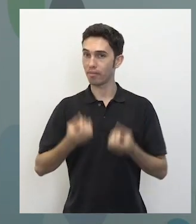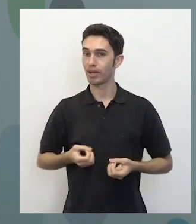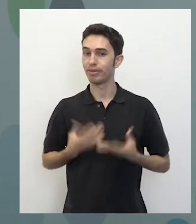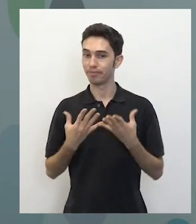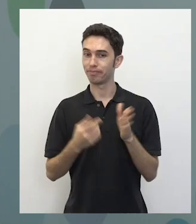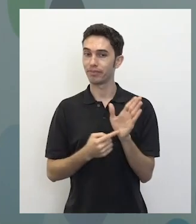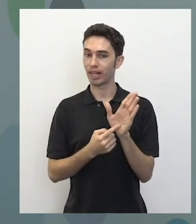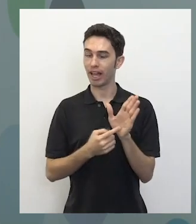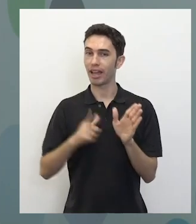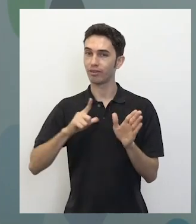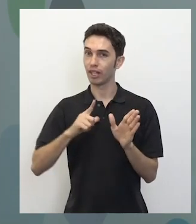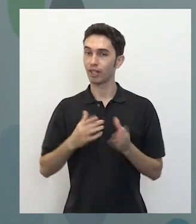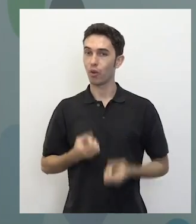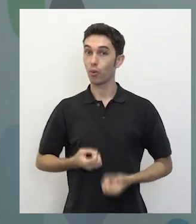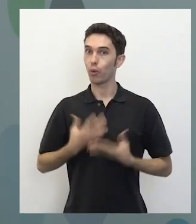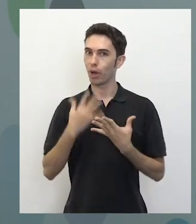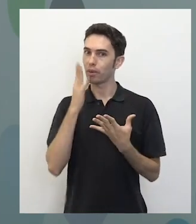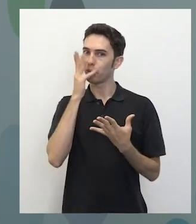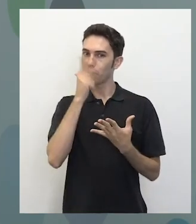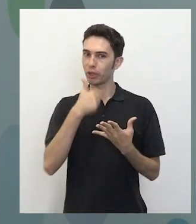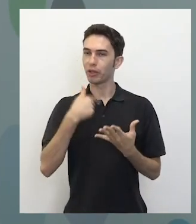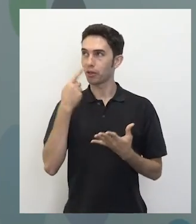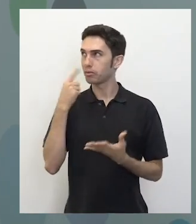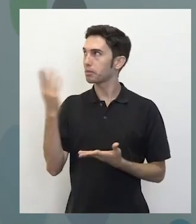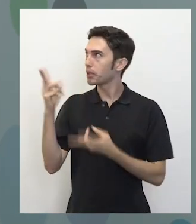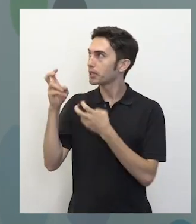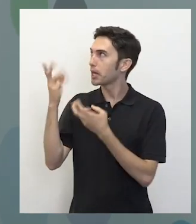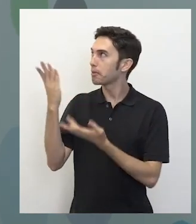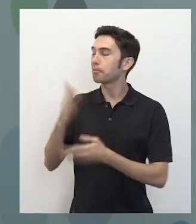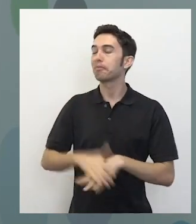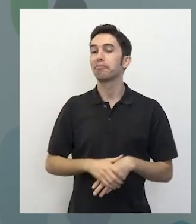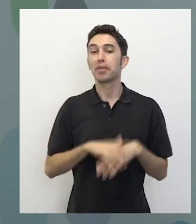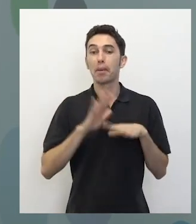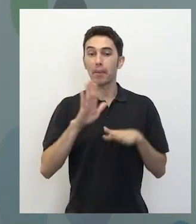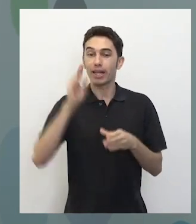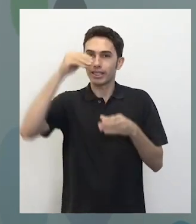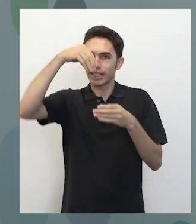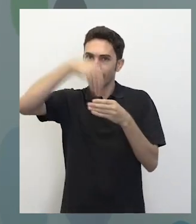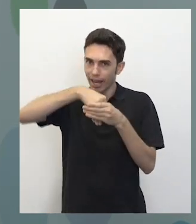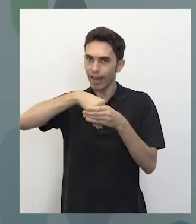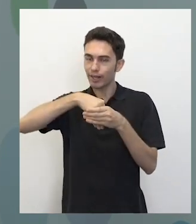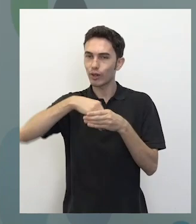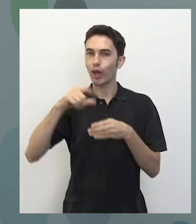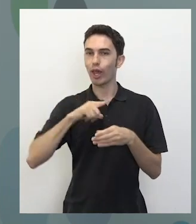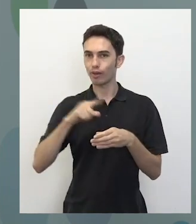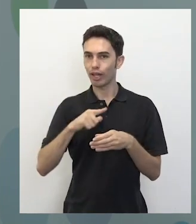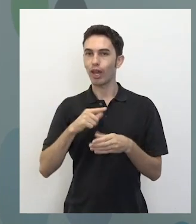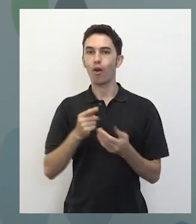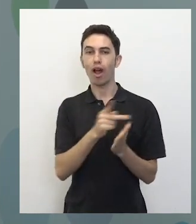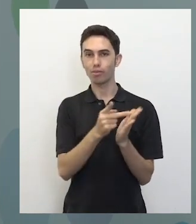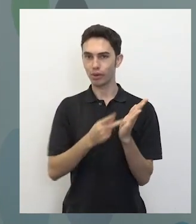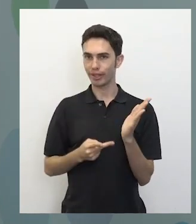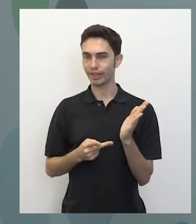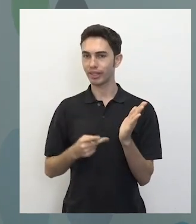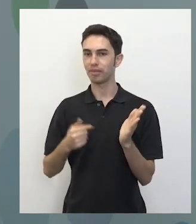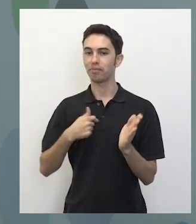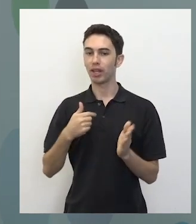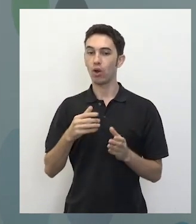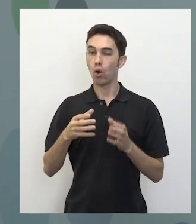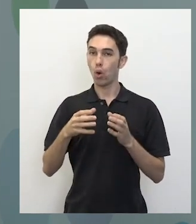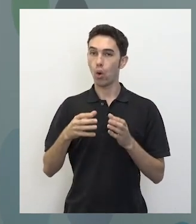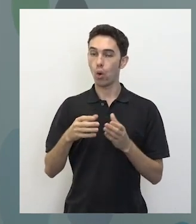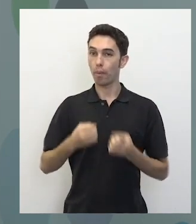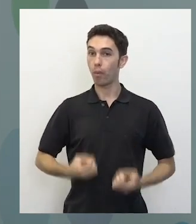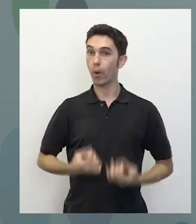tenho um poema aqui, lindo, maravilhoso, que vocês podem ver essa caixinha, só que dentro desse poema, eu tenho a poesia. Então, o poema em si